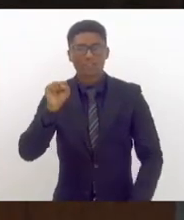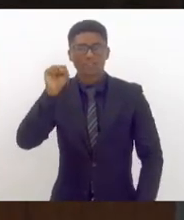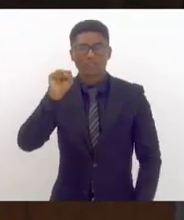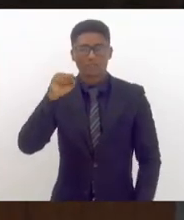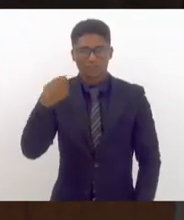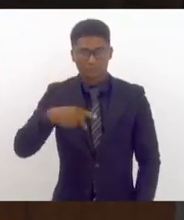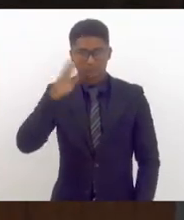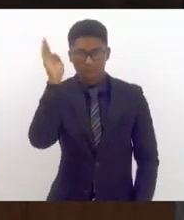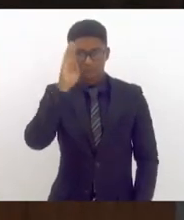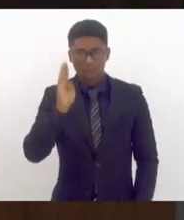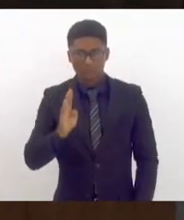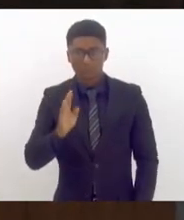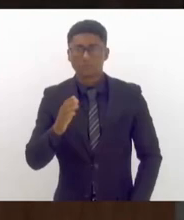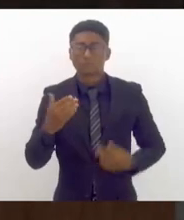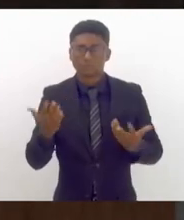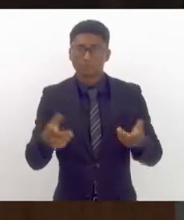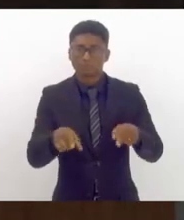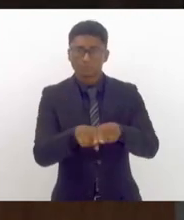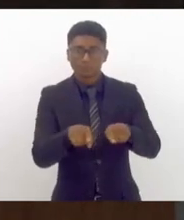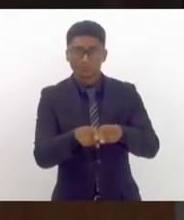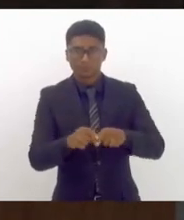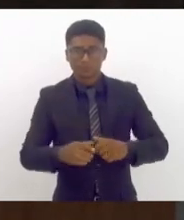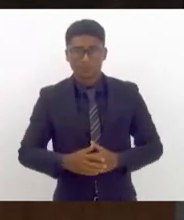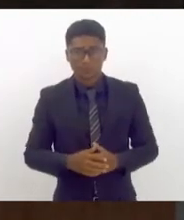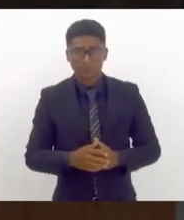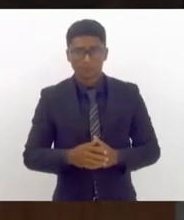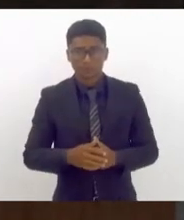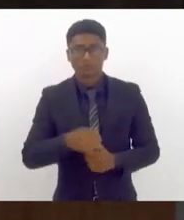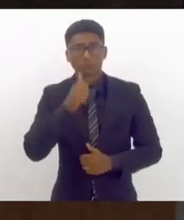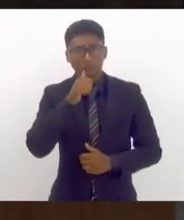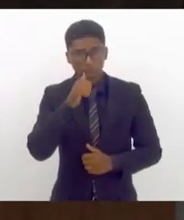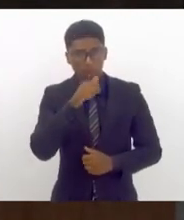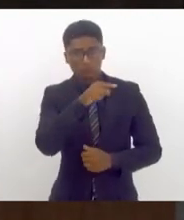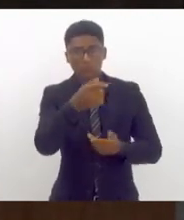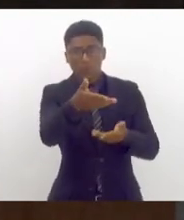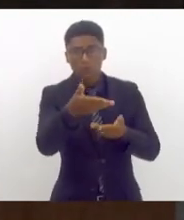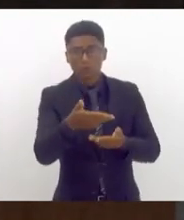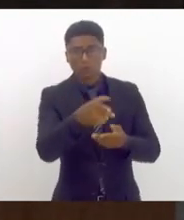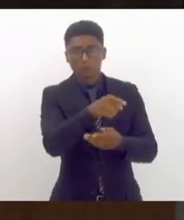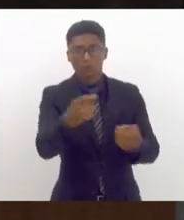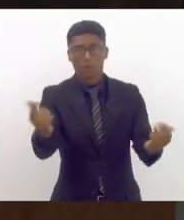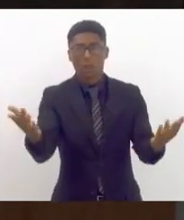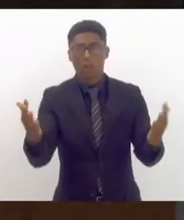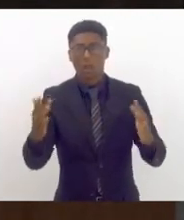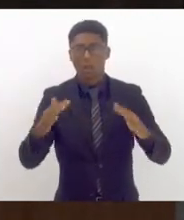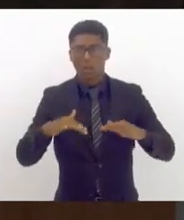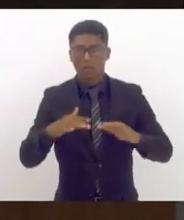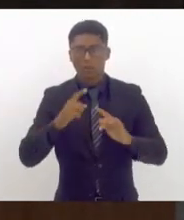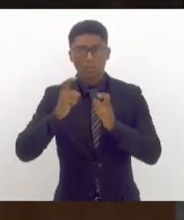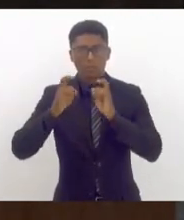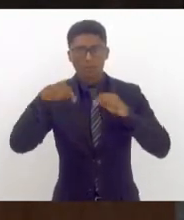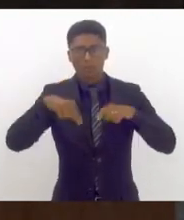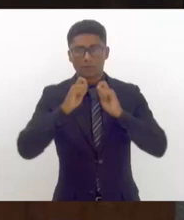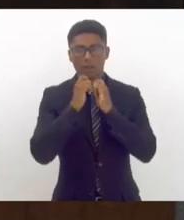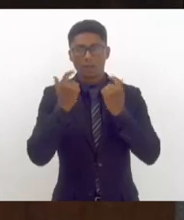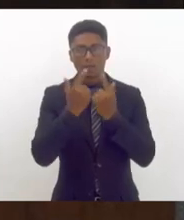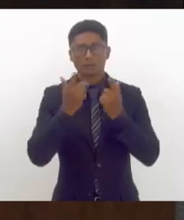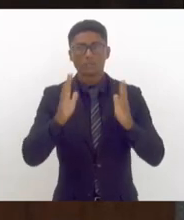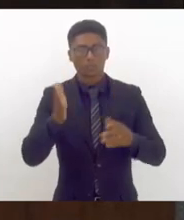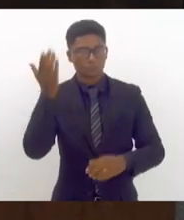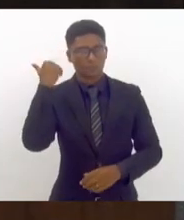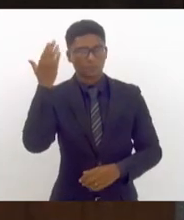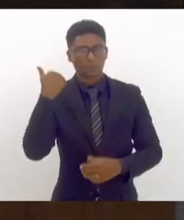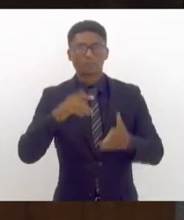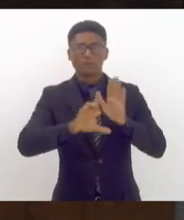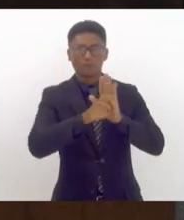e, inclusive, senhora presidenta, trouxemos essas mulheres para fazer o debate aqui na Assembleia Legislativa. Então, temos uma